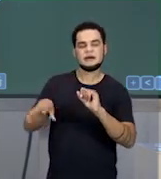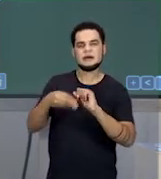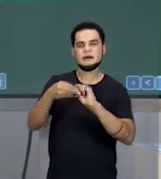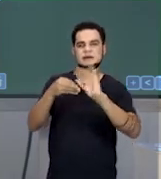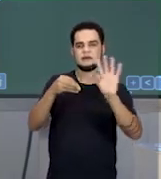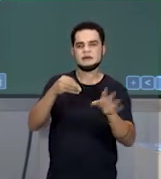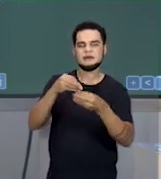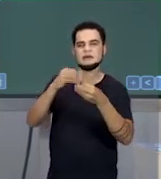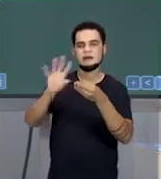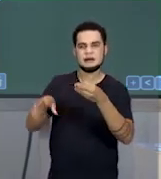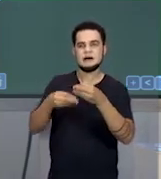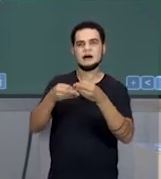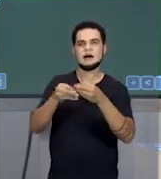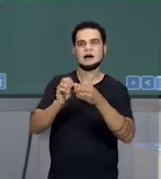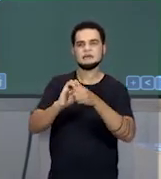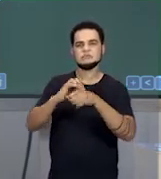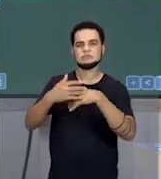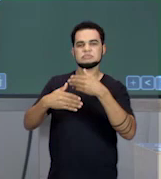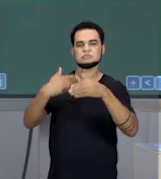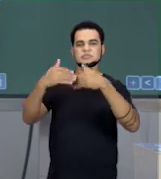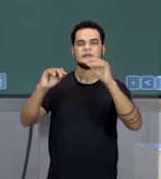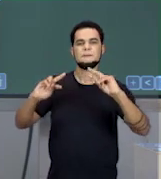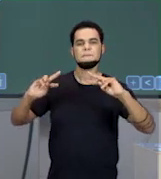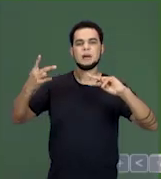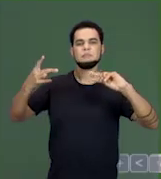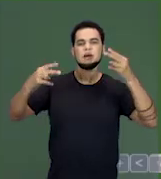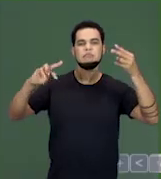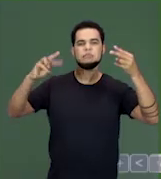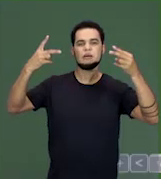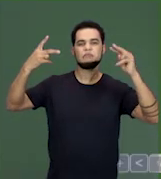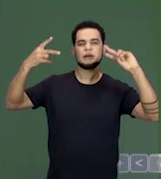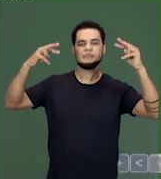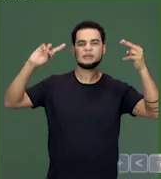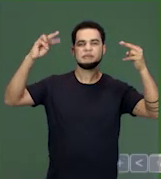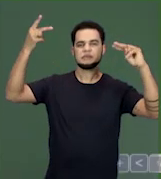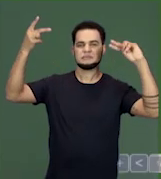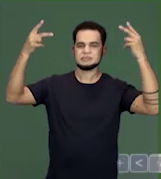Sintetizar insulina. Então, ocorre aqui, então, a síntese